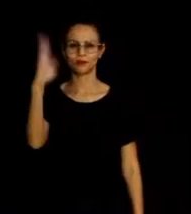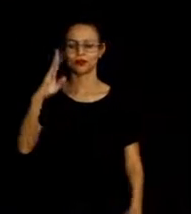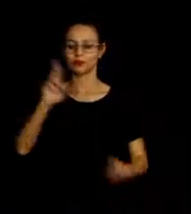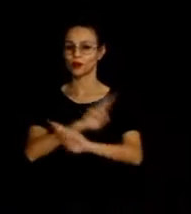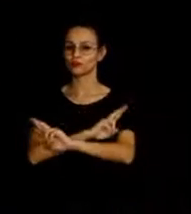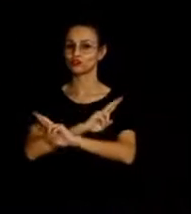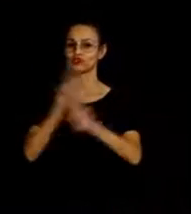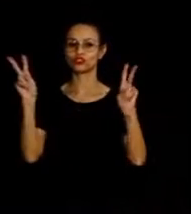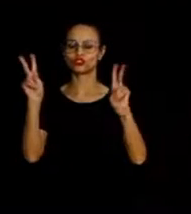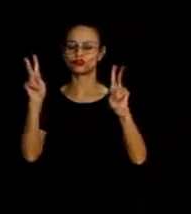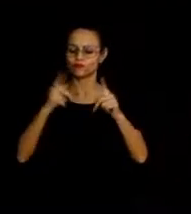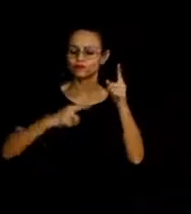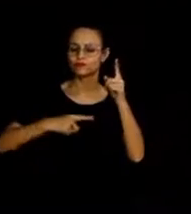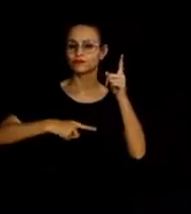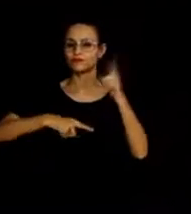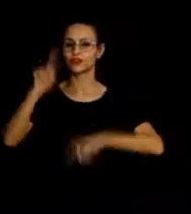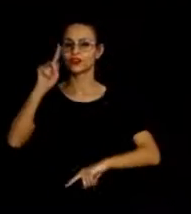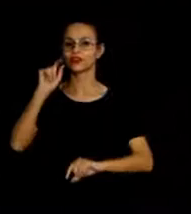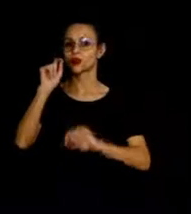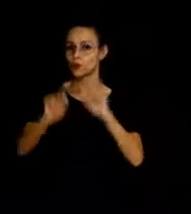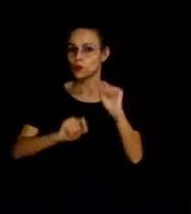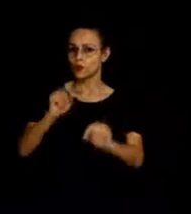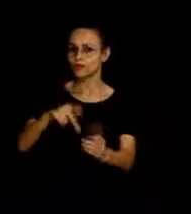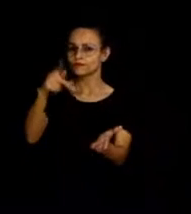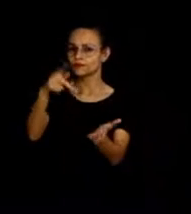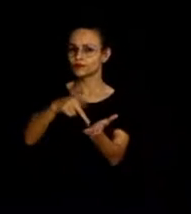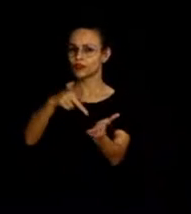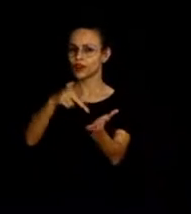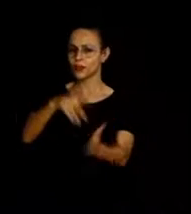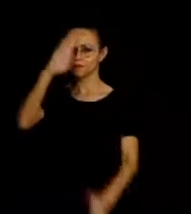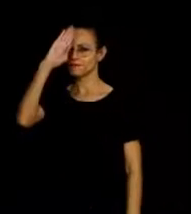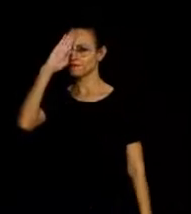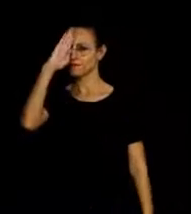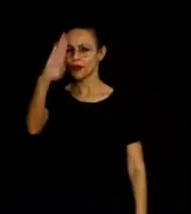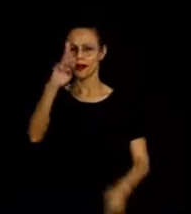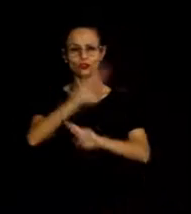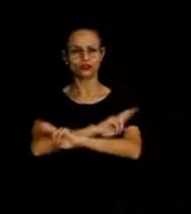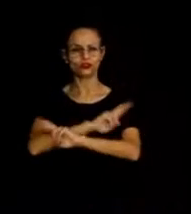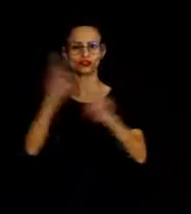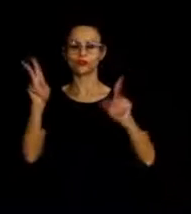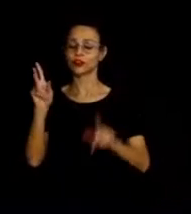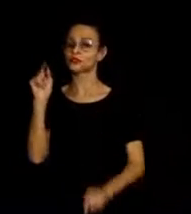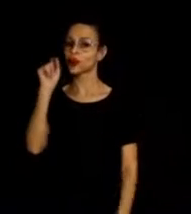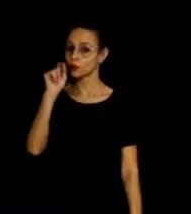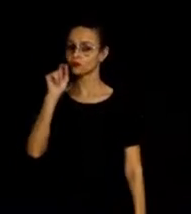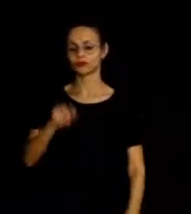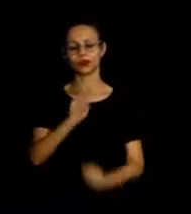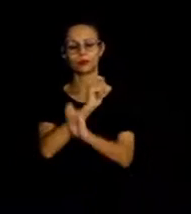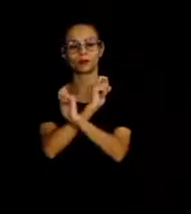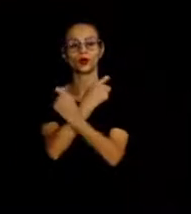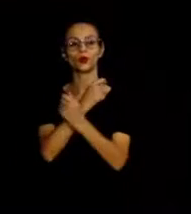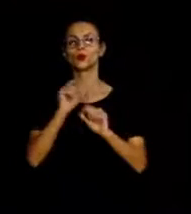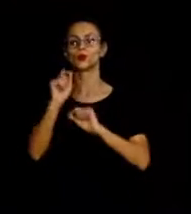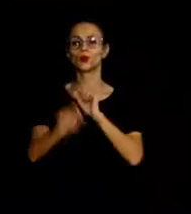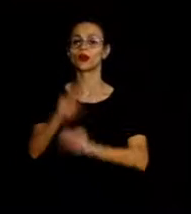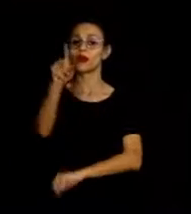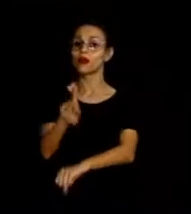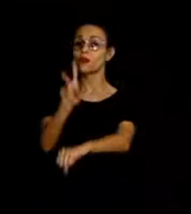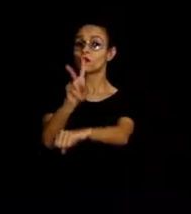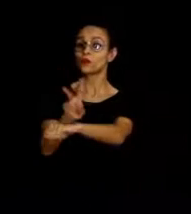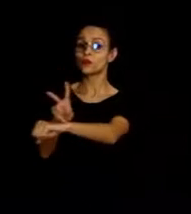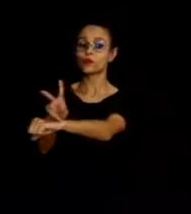diferencial da escola e na verdade principal diferencial da instituição que é o